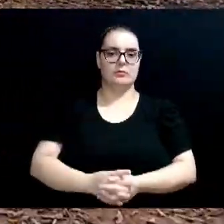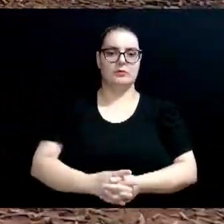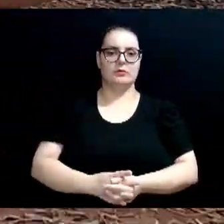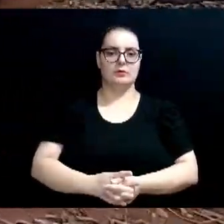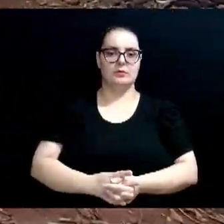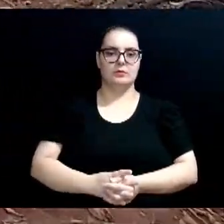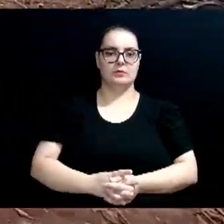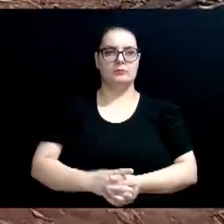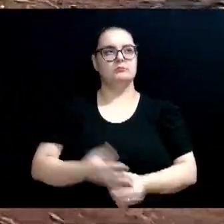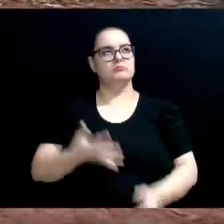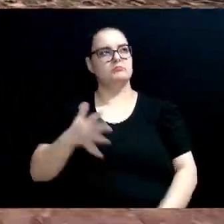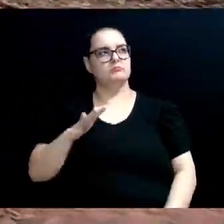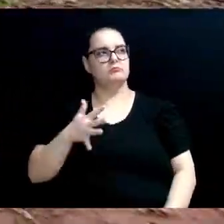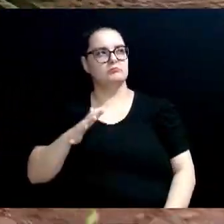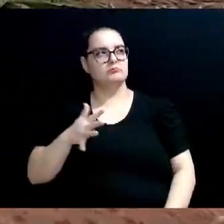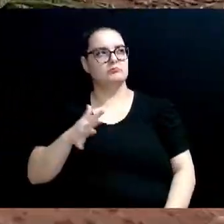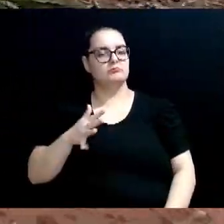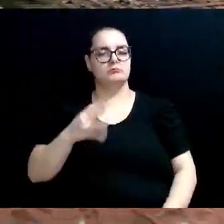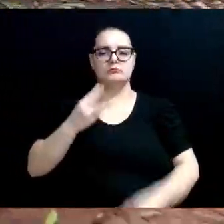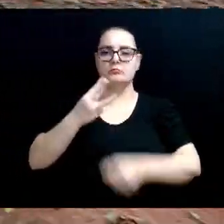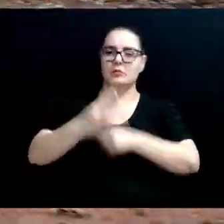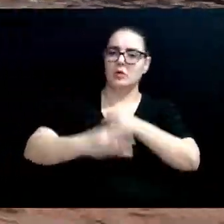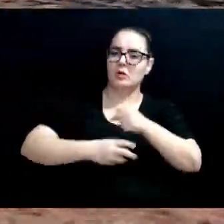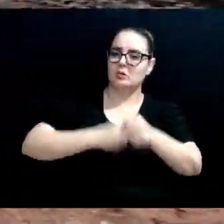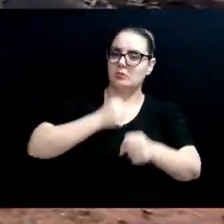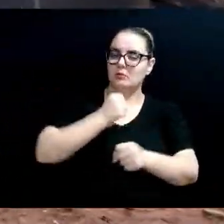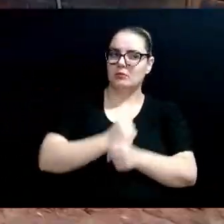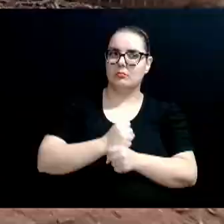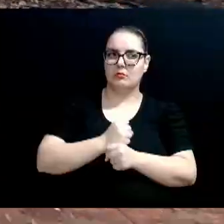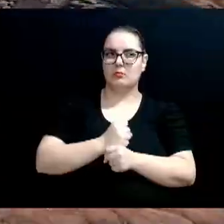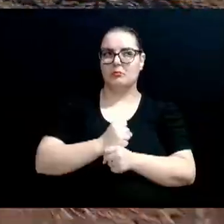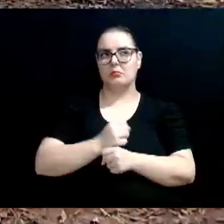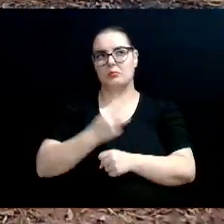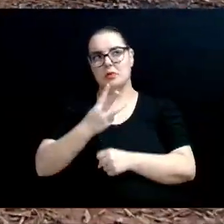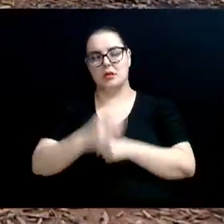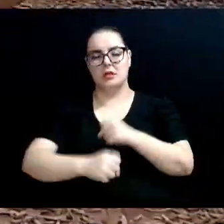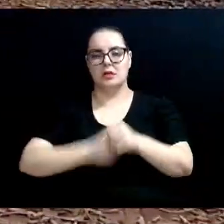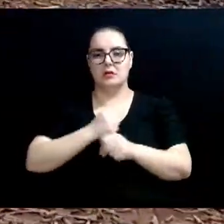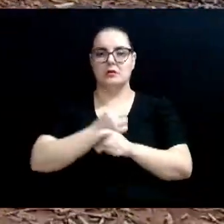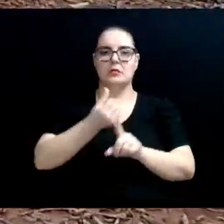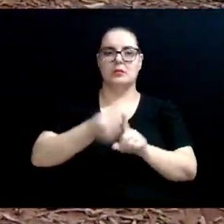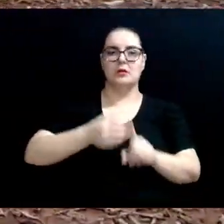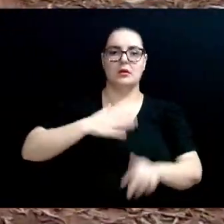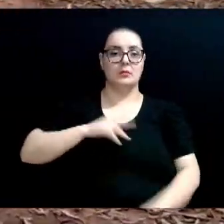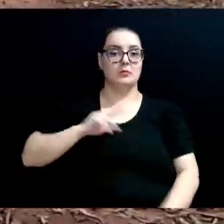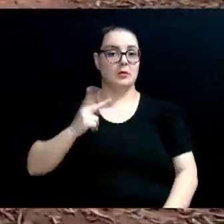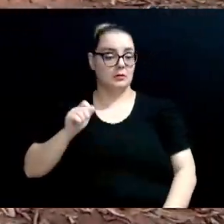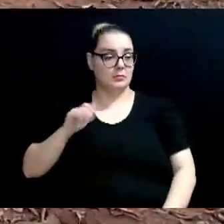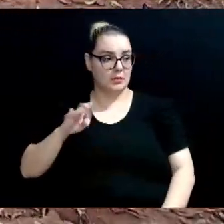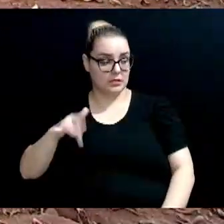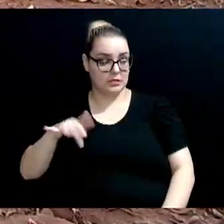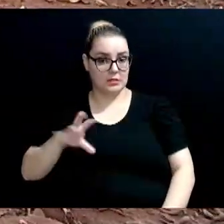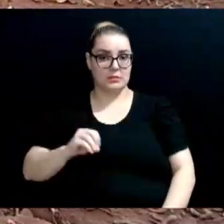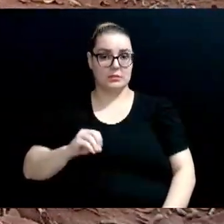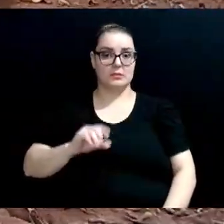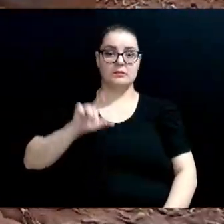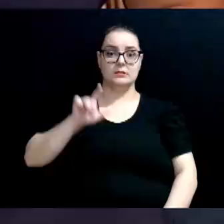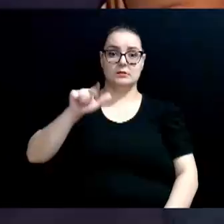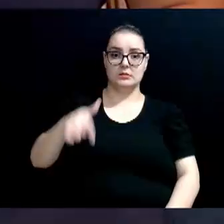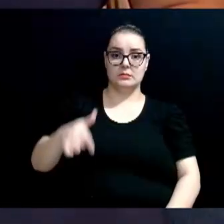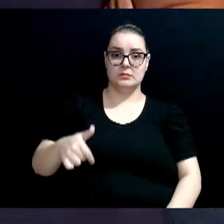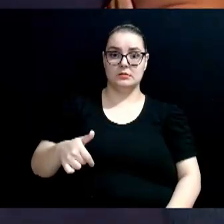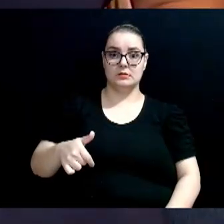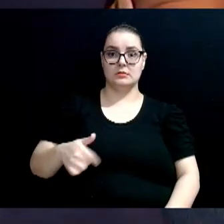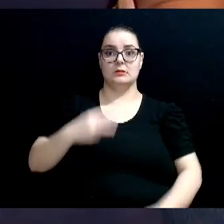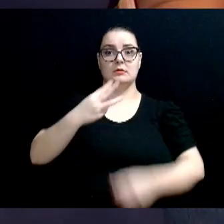Foi mais ou menos uns 3 anos, 3 anos e meio até sair a minha habilitação. Depois mais 3